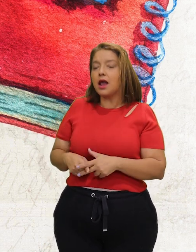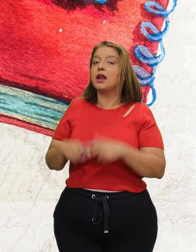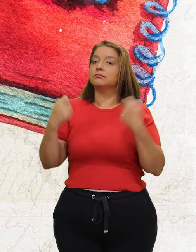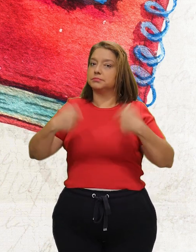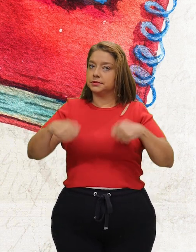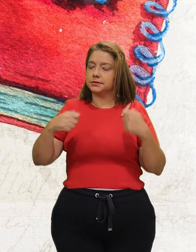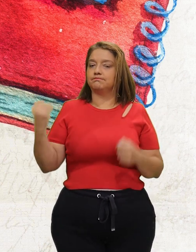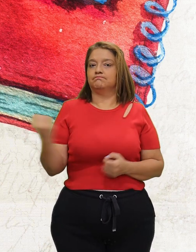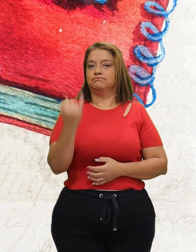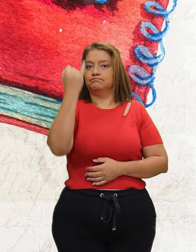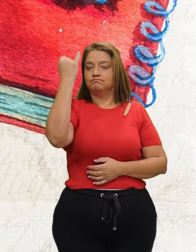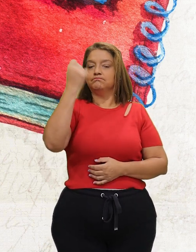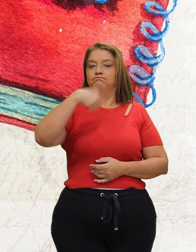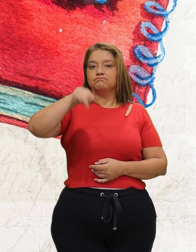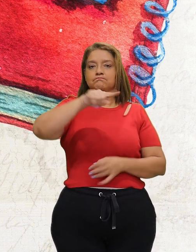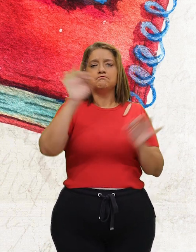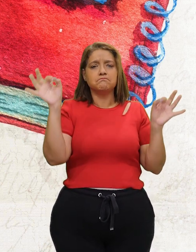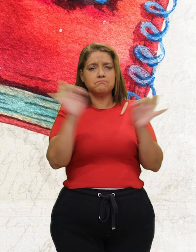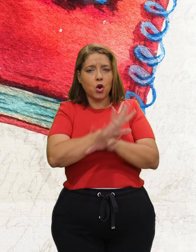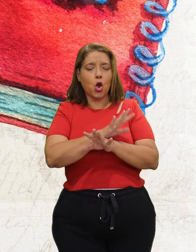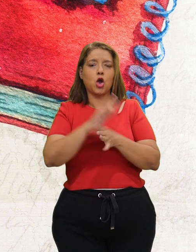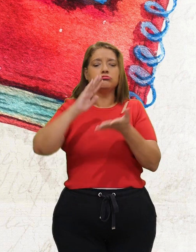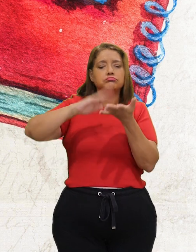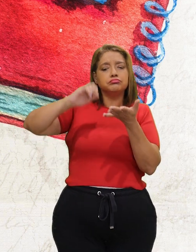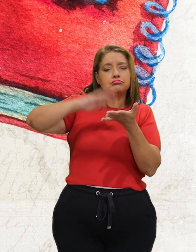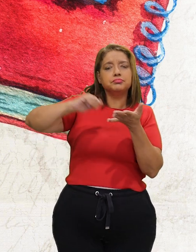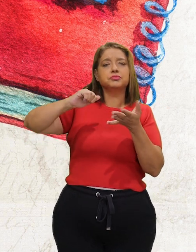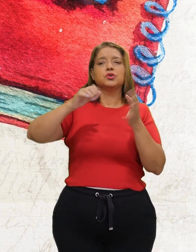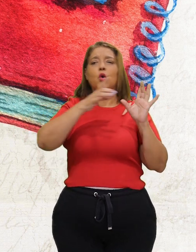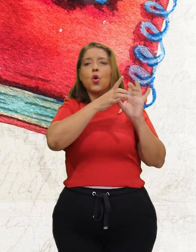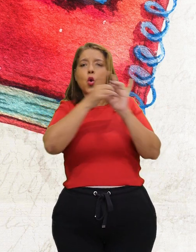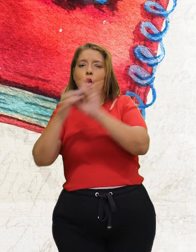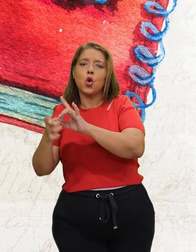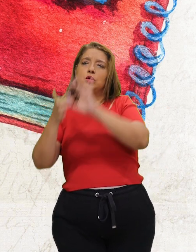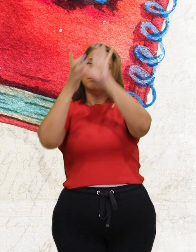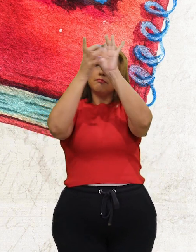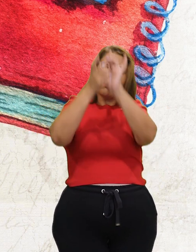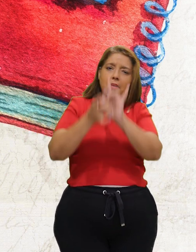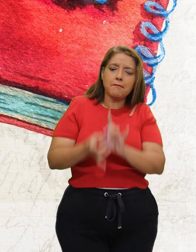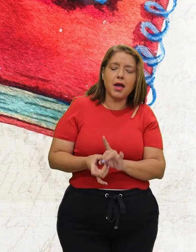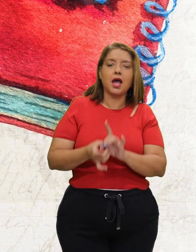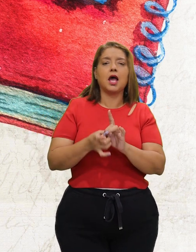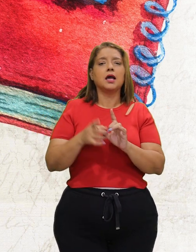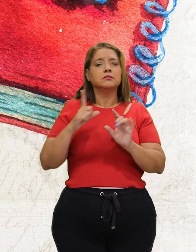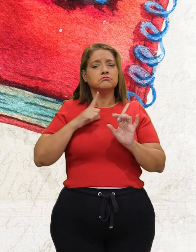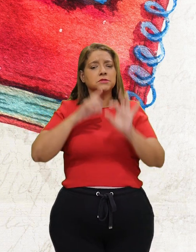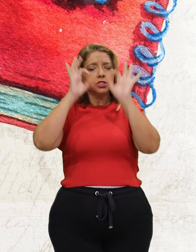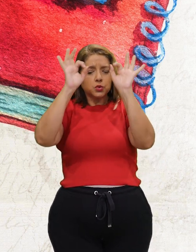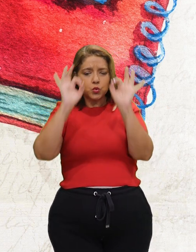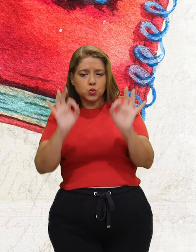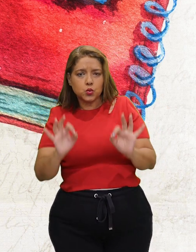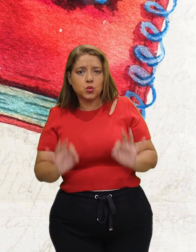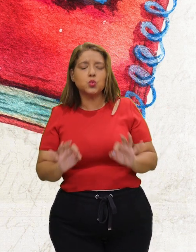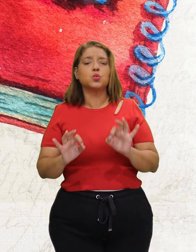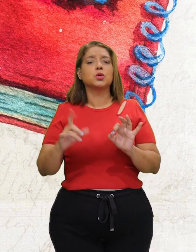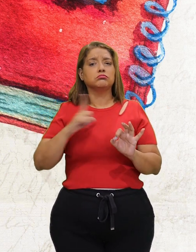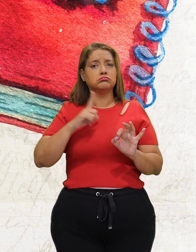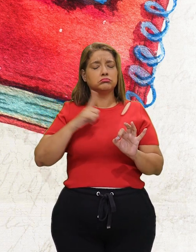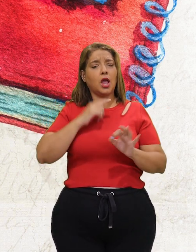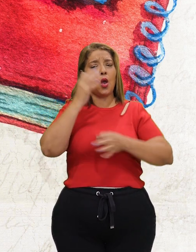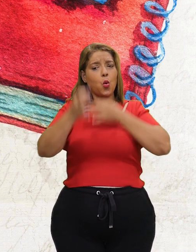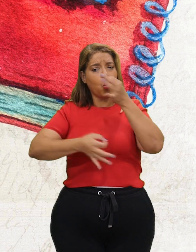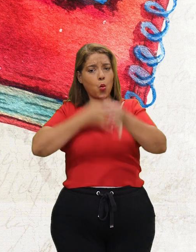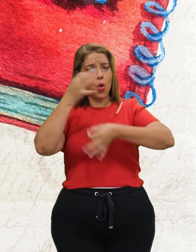faça uma revisão do texto em busca de erros gramaticais, coerência, coesão, certifique-se de que os argumentos